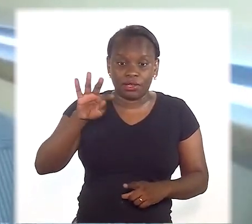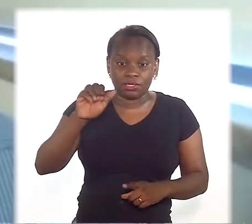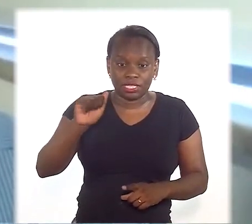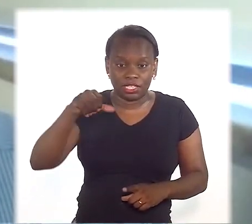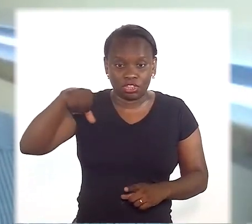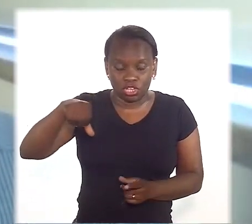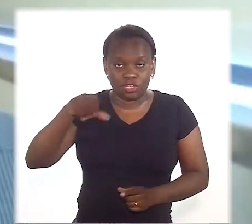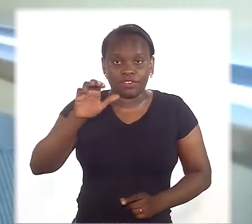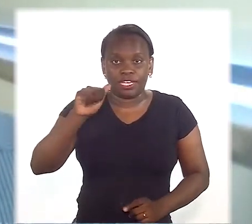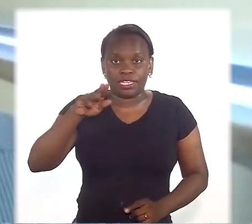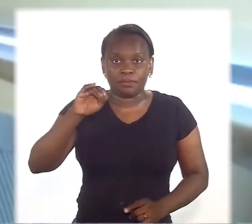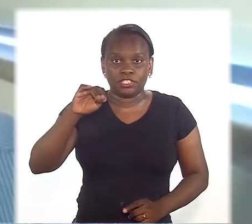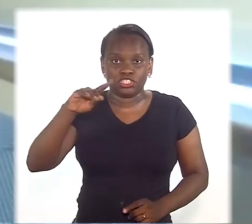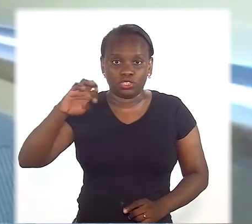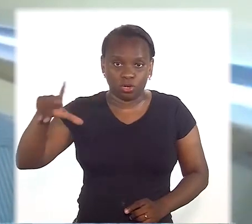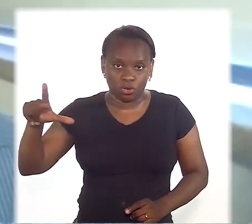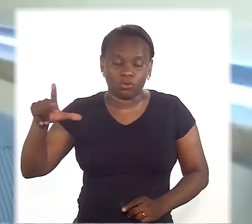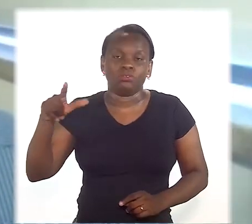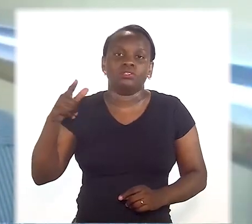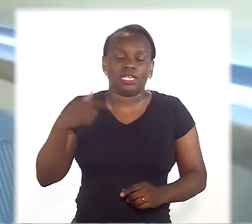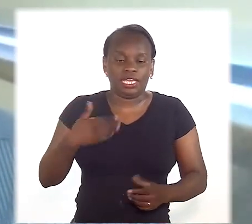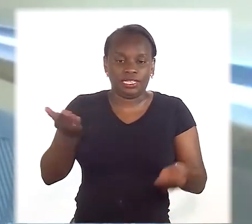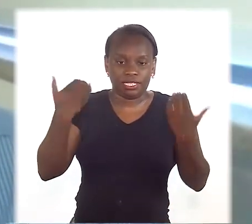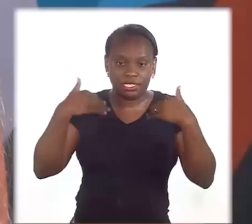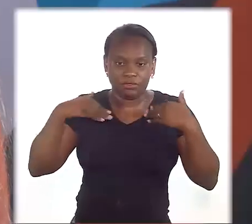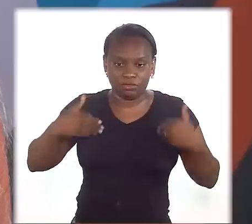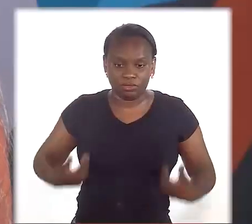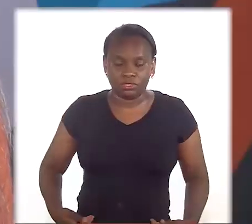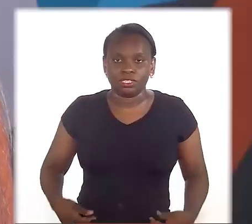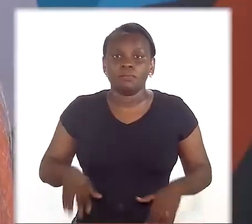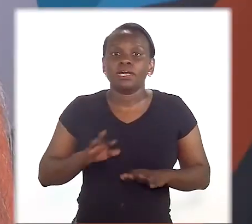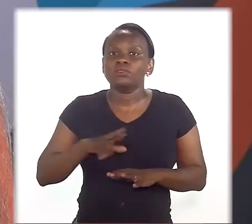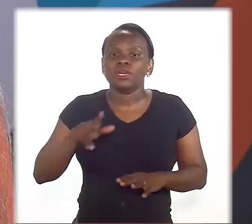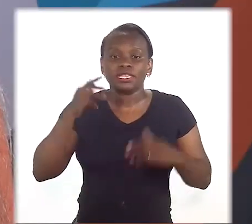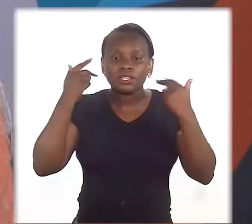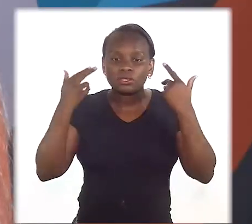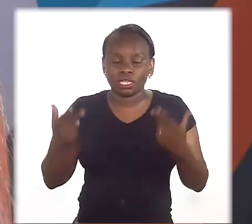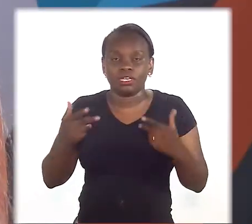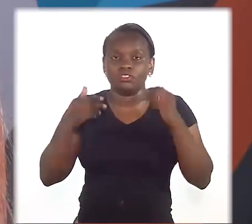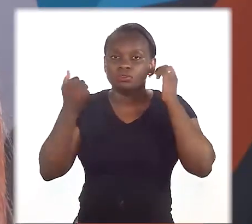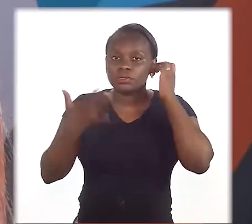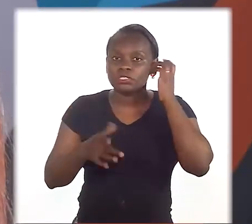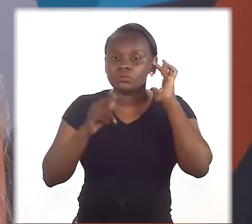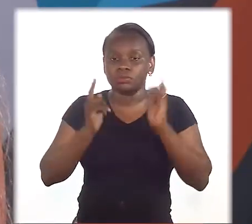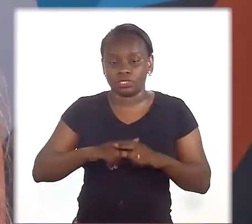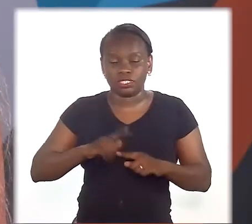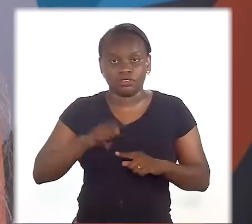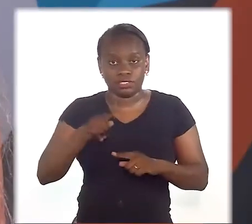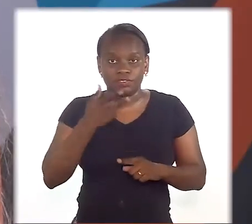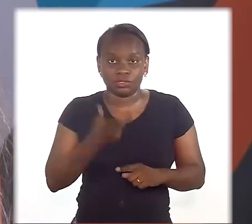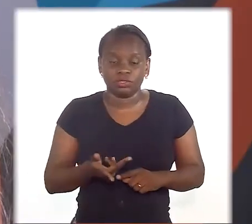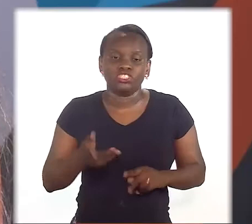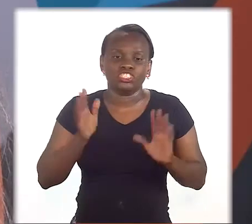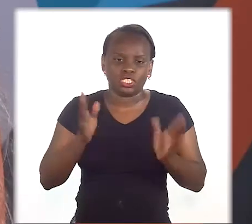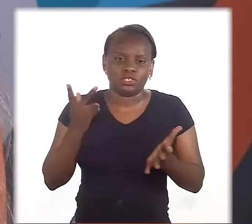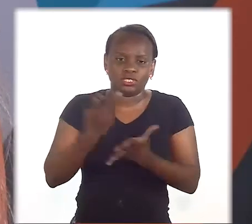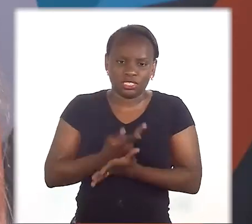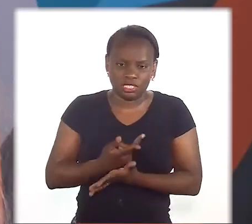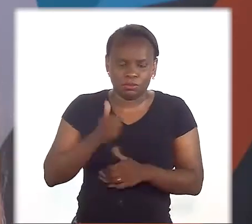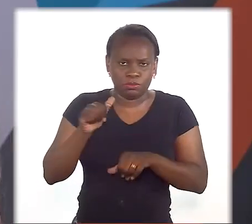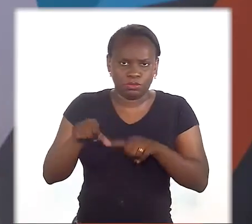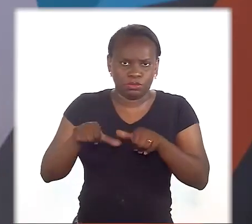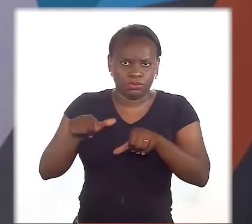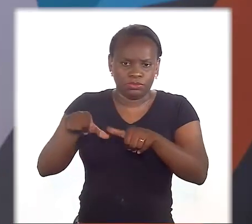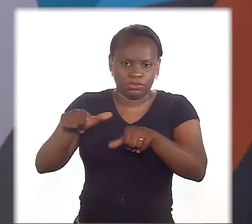que é o princípio ativo que atua no sistema nervoso central. Quando eu me refiro à não naturalidade dela, é porque, como você disse, que já